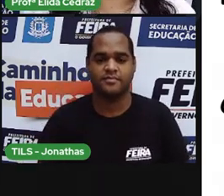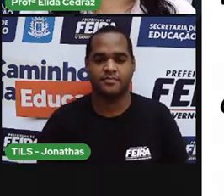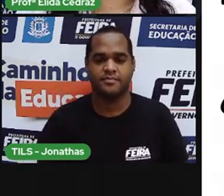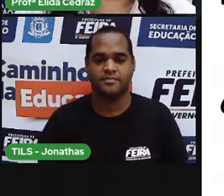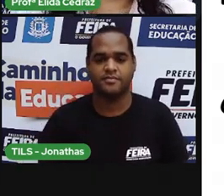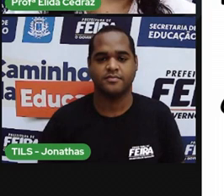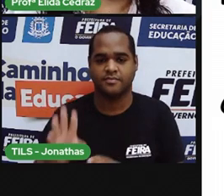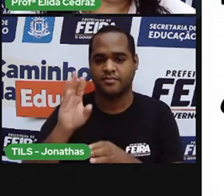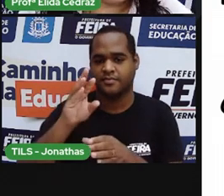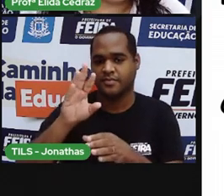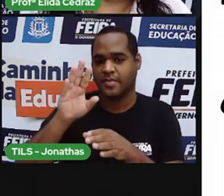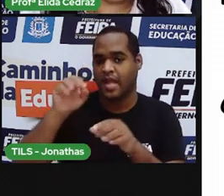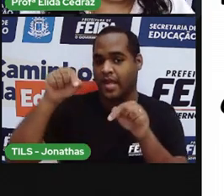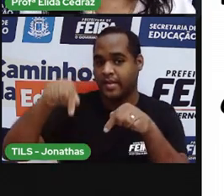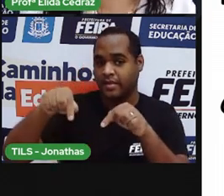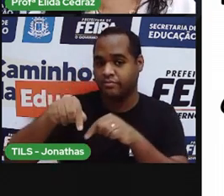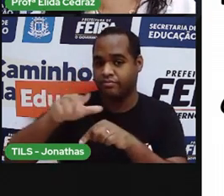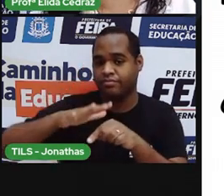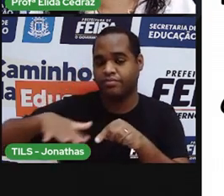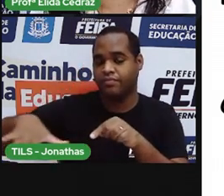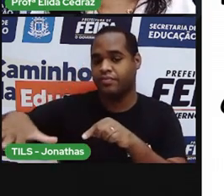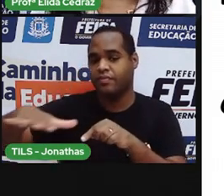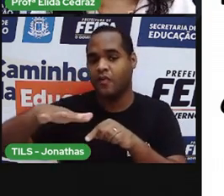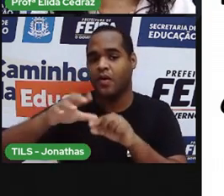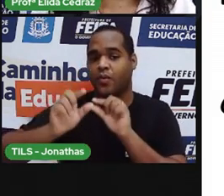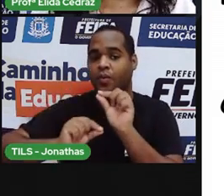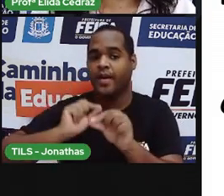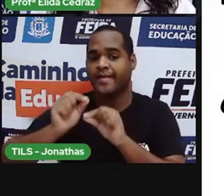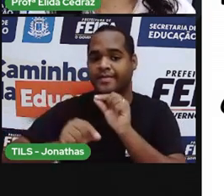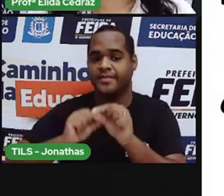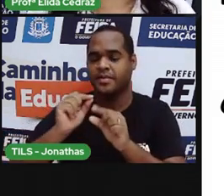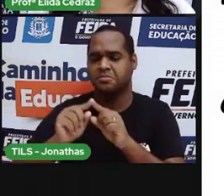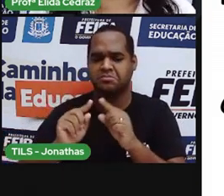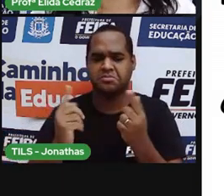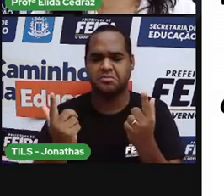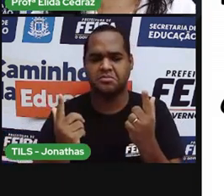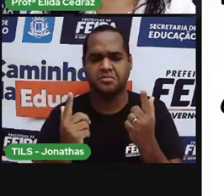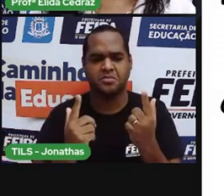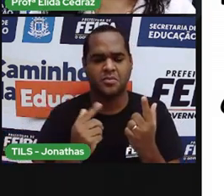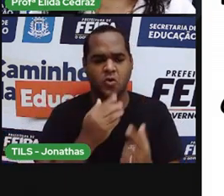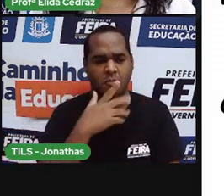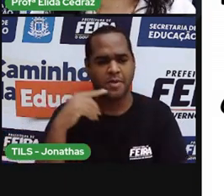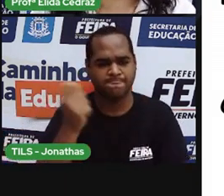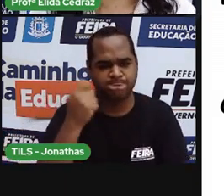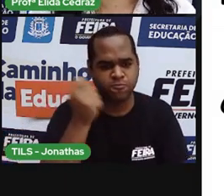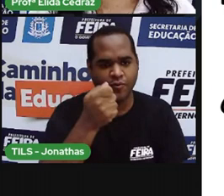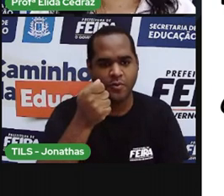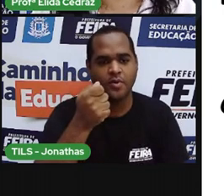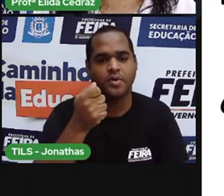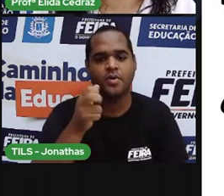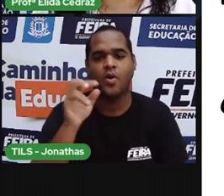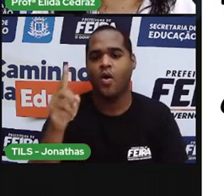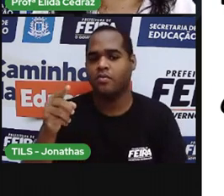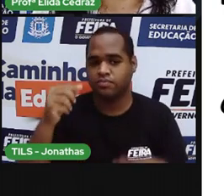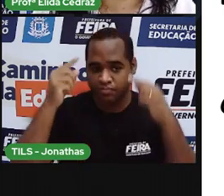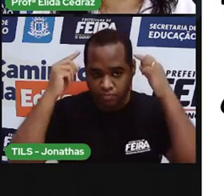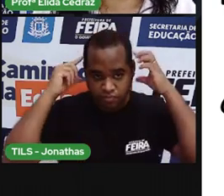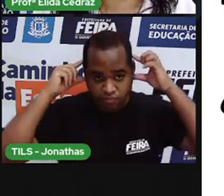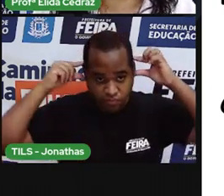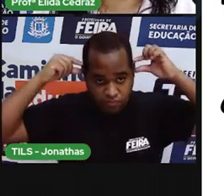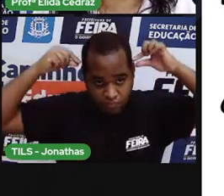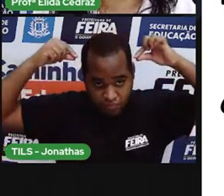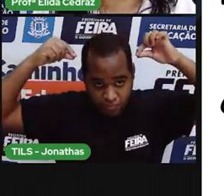Dentro dele mora um. Mora um mago, mora um duende ou mora um anjo?